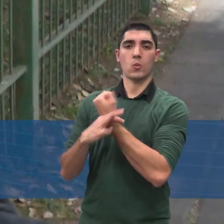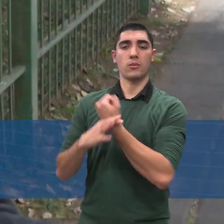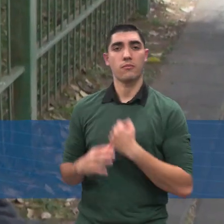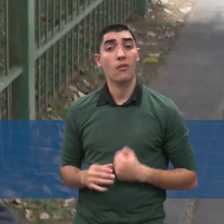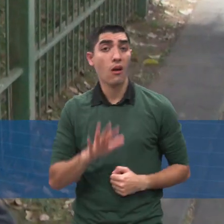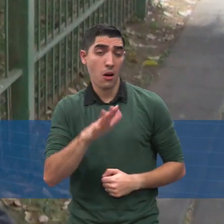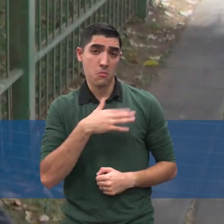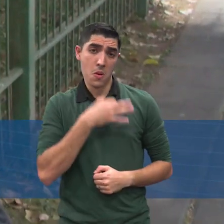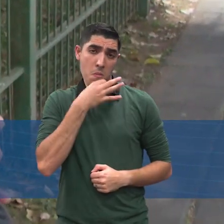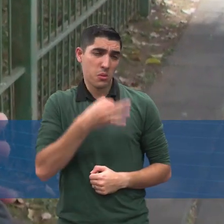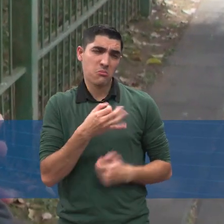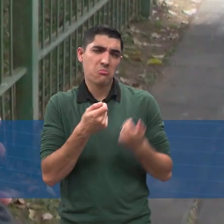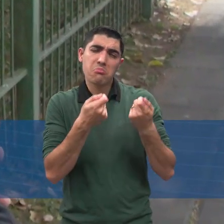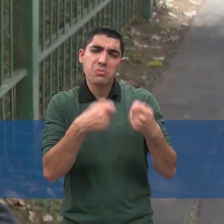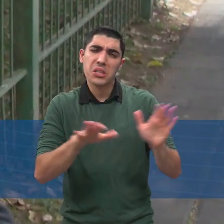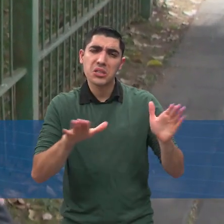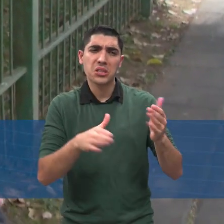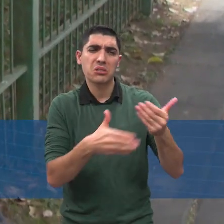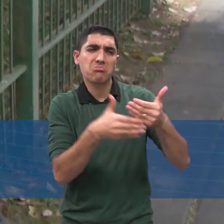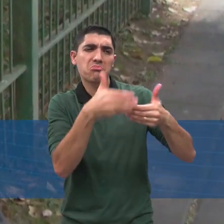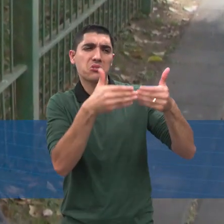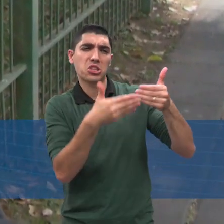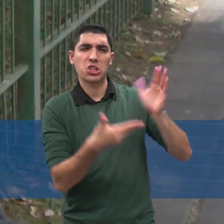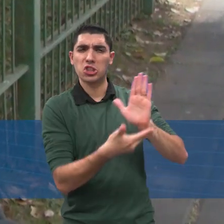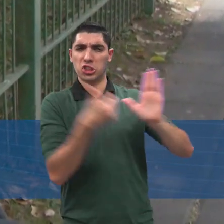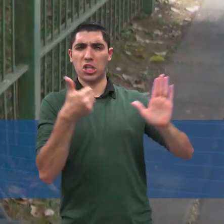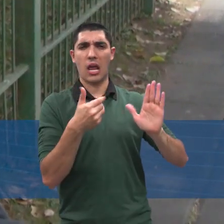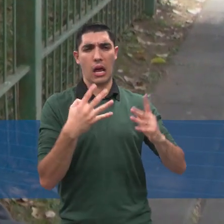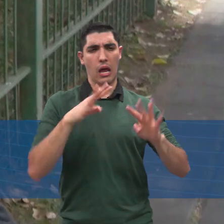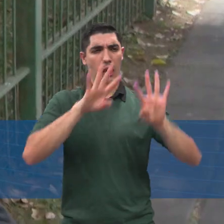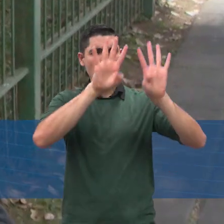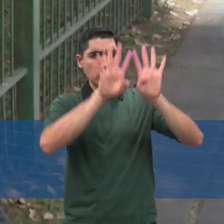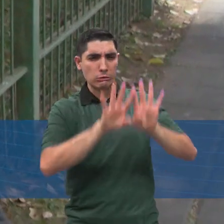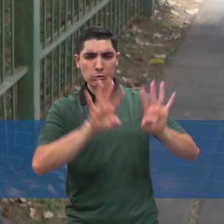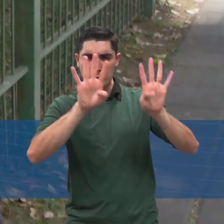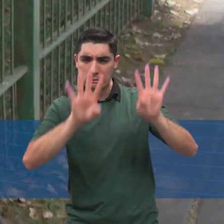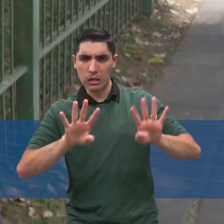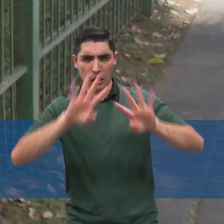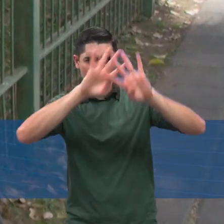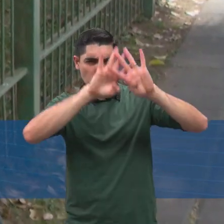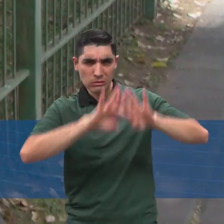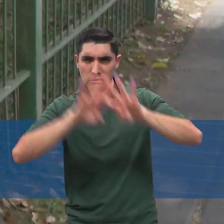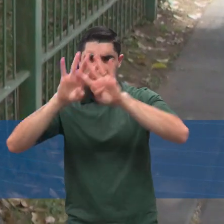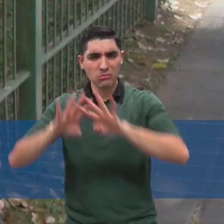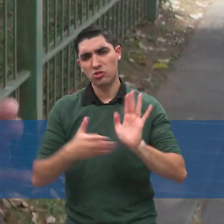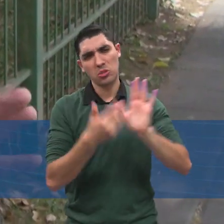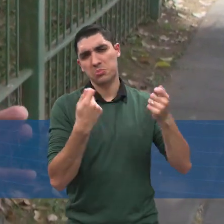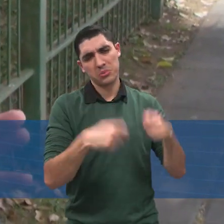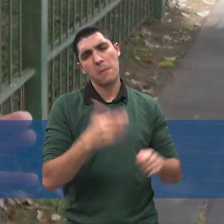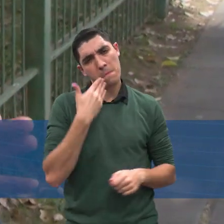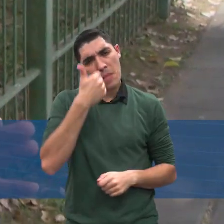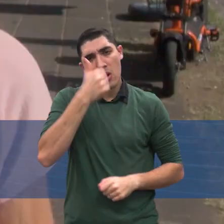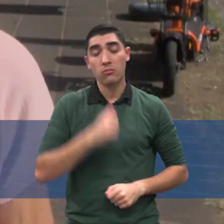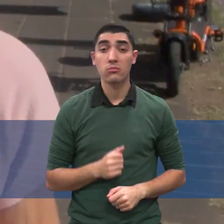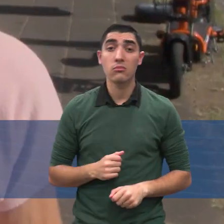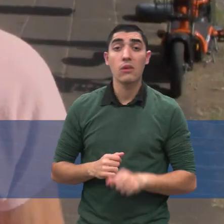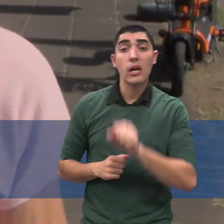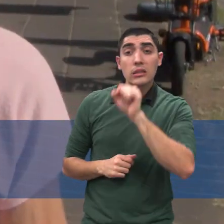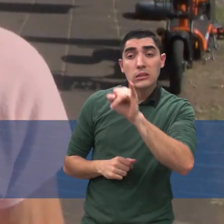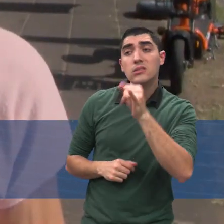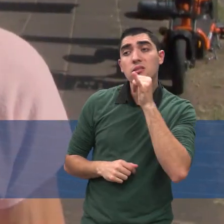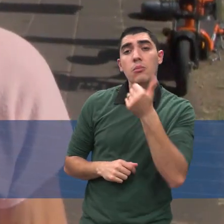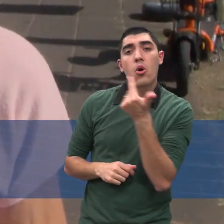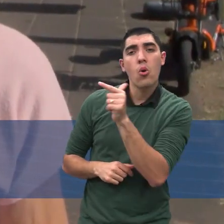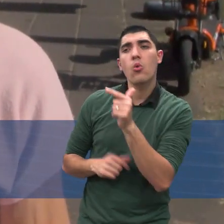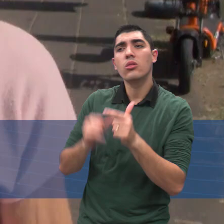vejo necessidade de retirar os muros, né? E nem as grades. Eu acho que é melhor com o muro. Talvez